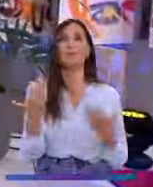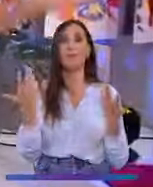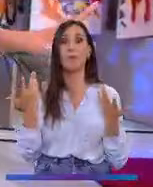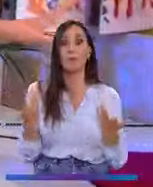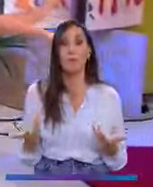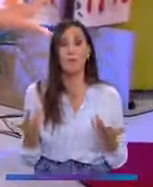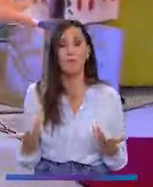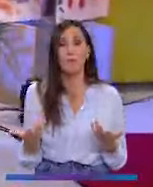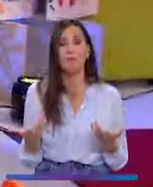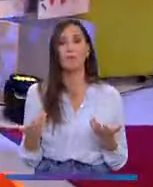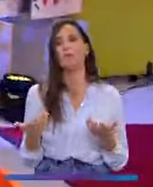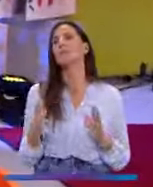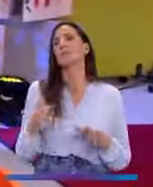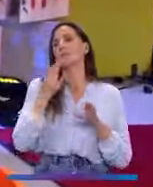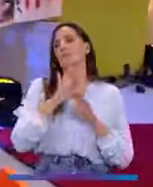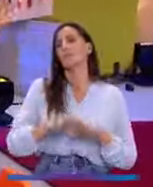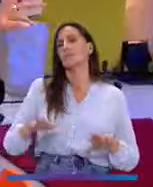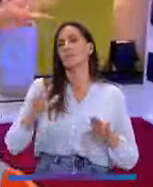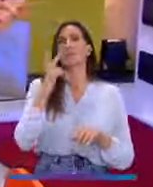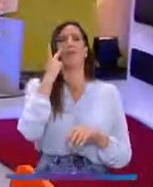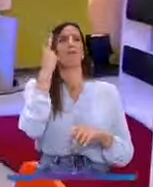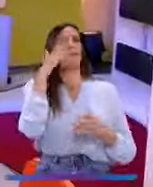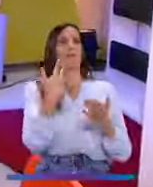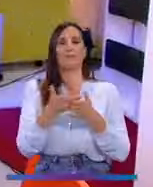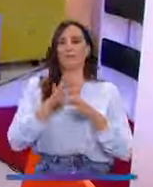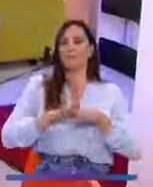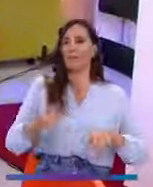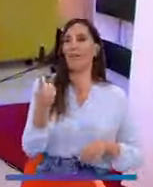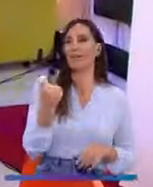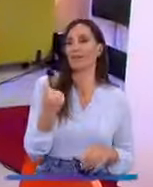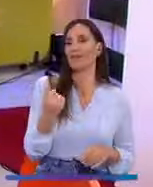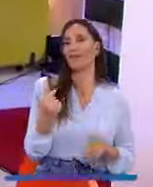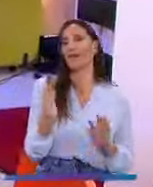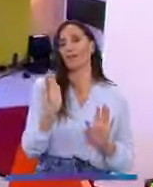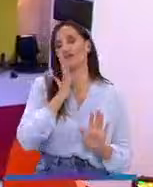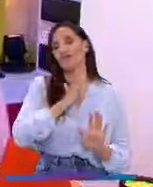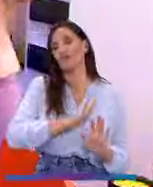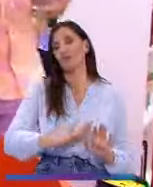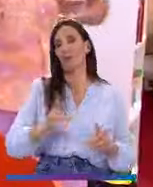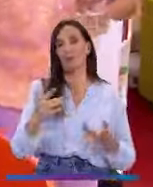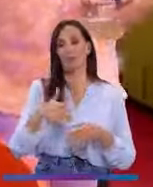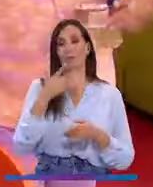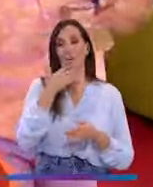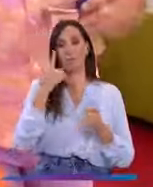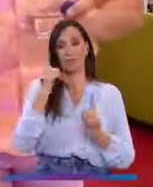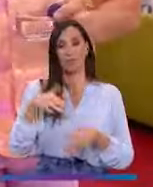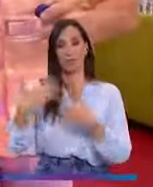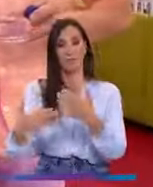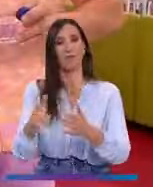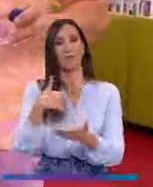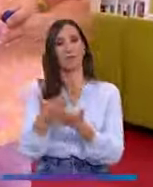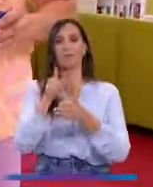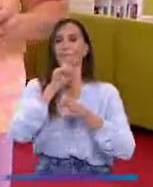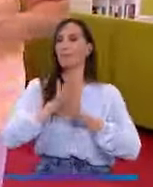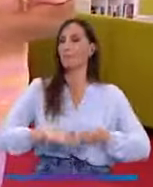É agora que você vai tranquilizar-se na sua vida, fica com este dinheirinho do seu lado, o regresso às aulas torna-se mais tranquilo. Se calhar